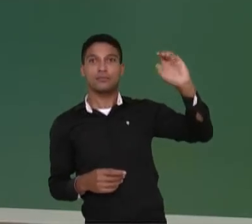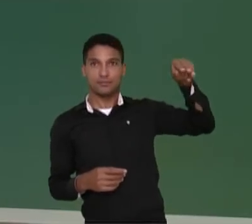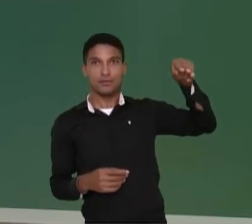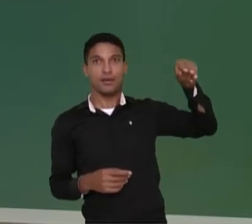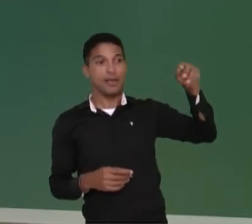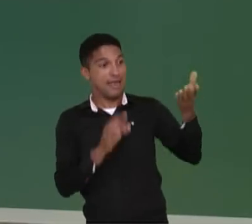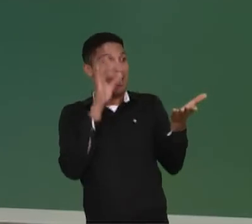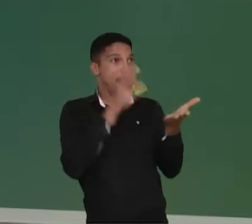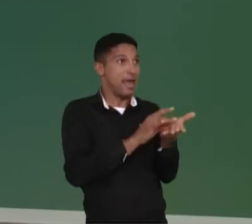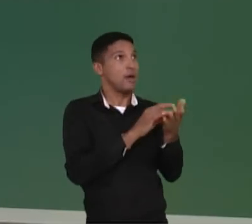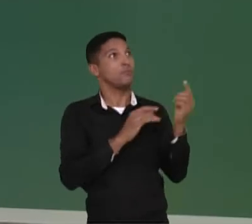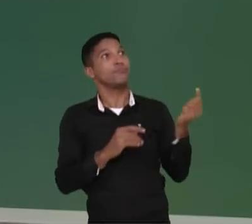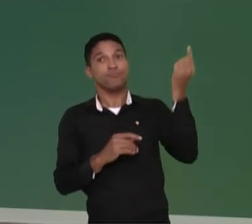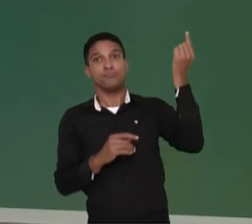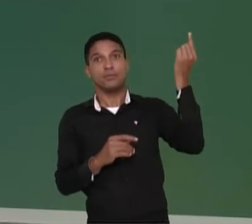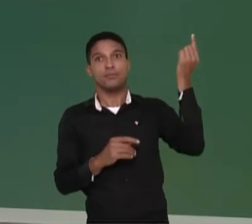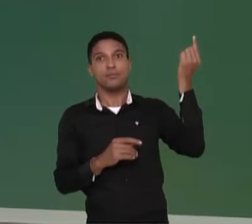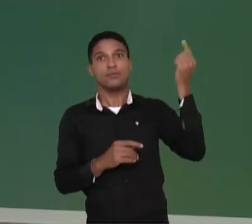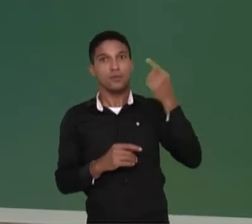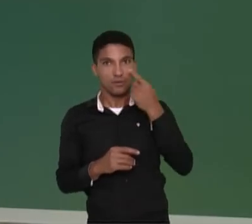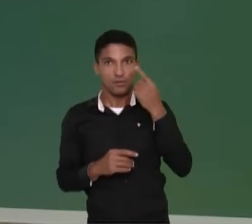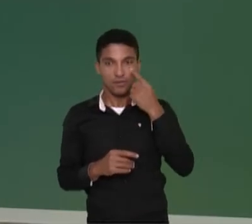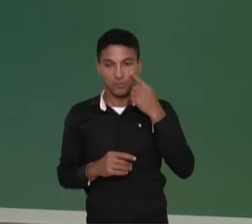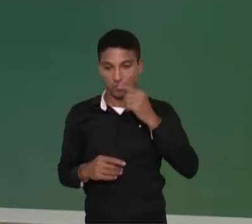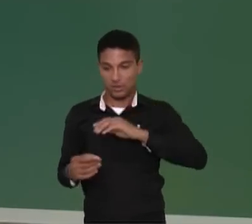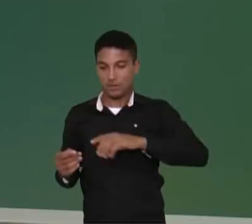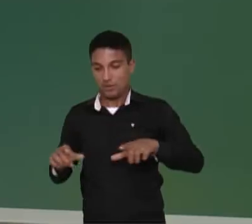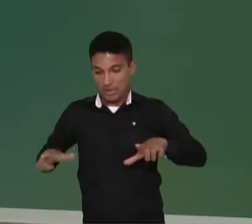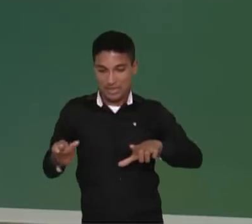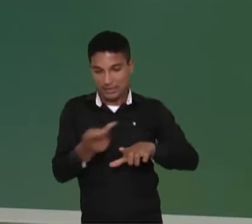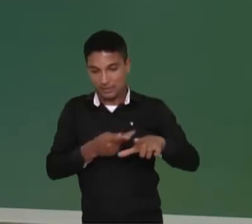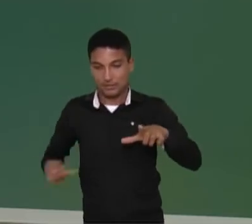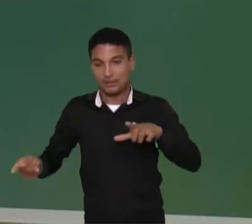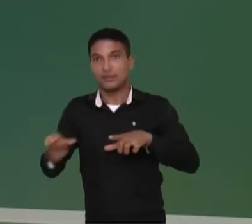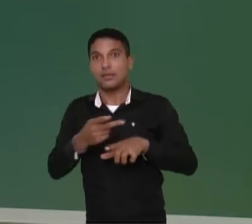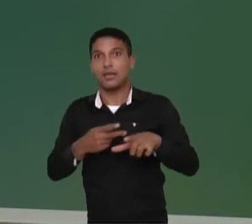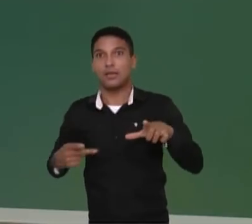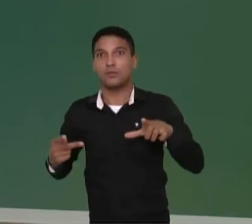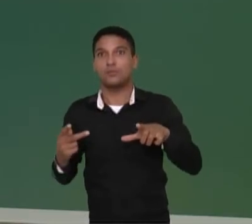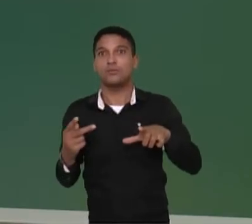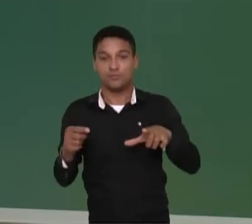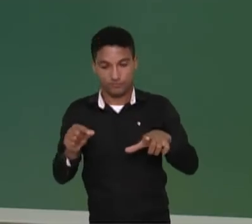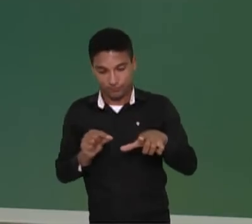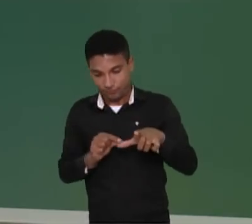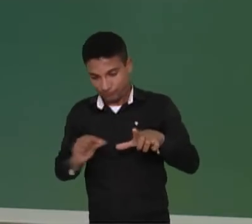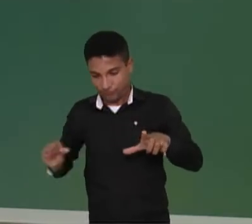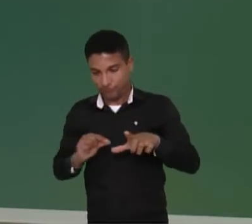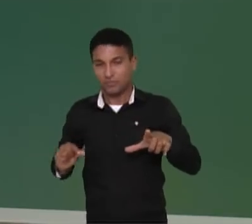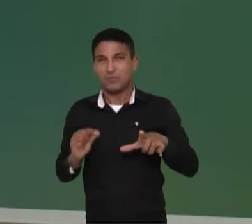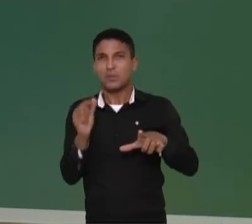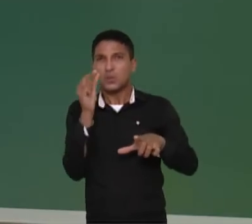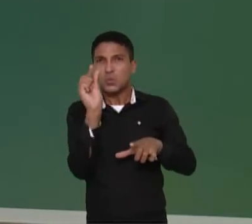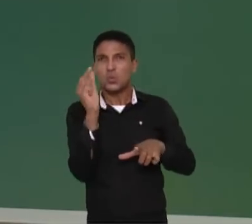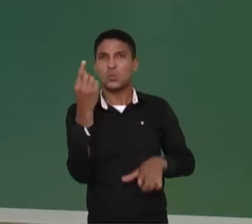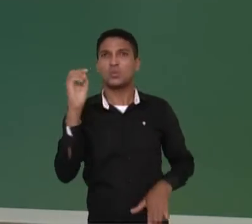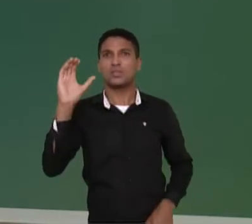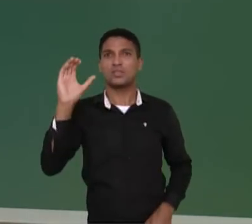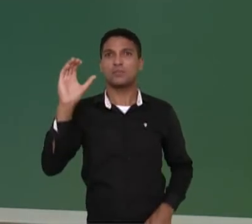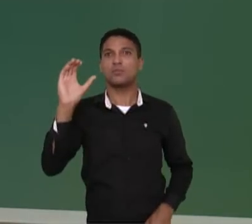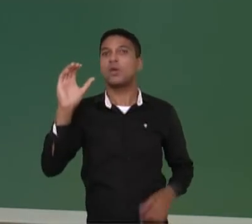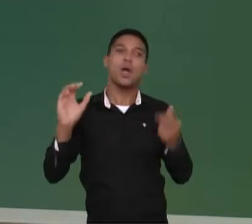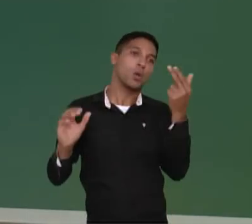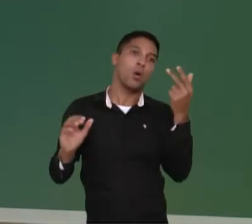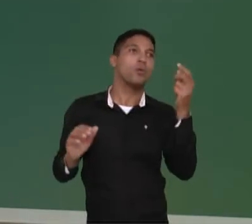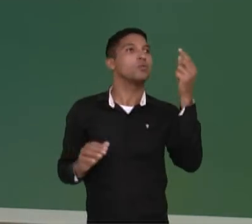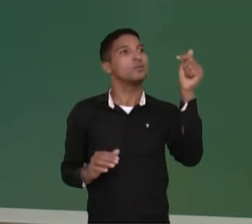dizendo que na maquete ela mede 3 centímetros. Você, de uma forma intuitiva, poderia pensar assim, para cada 1 centímetro eu